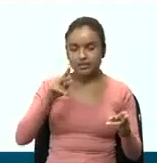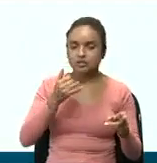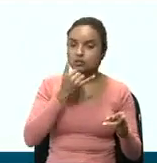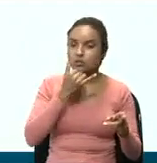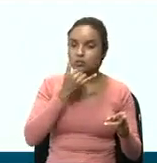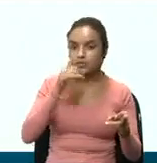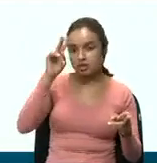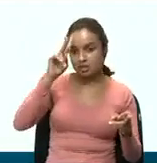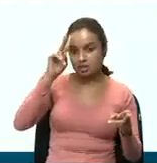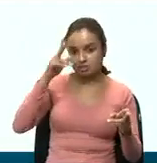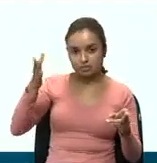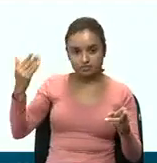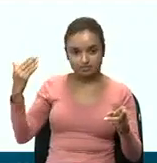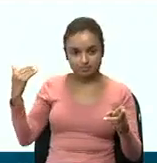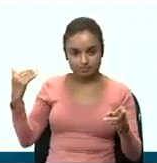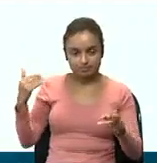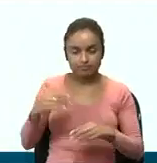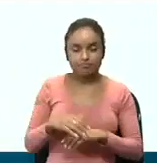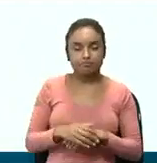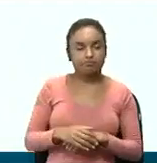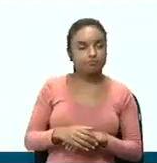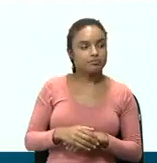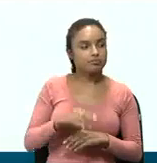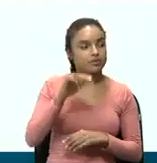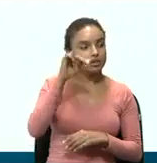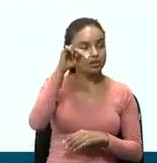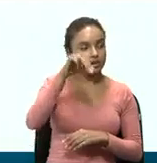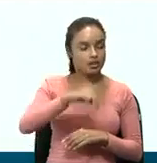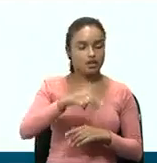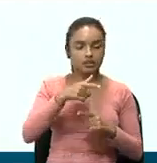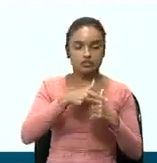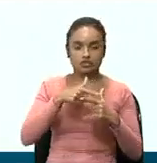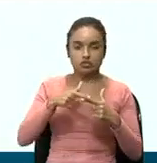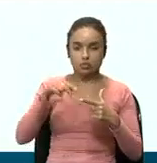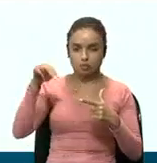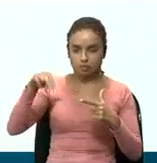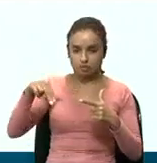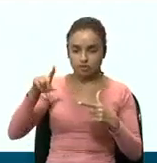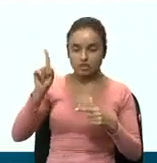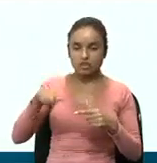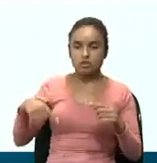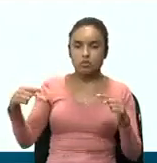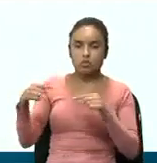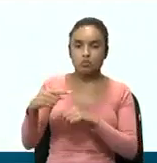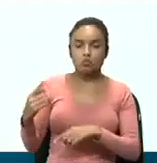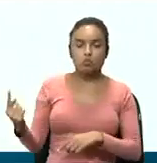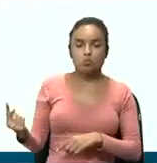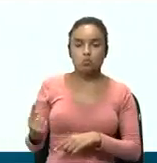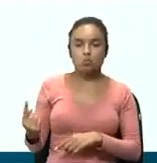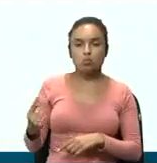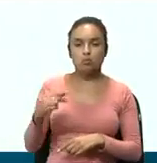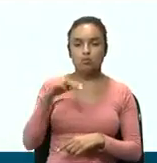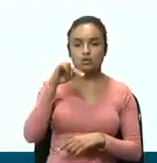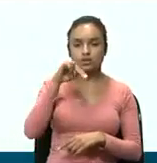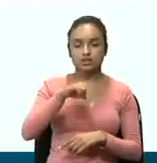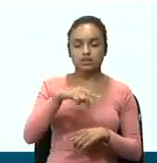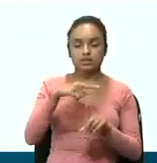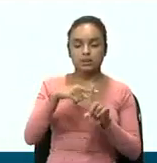dividido por n, eu tenho, então, 1. Então, eu posso ter n mais 1